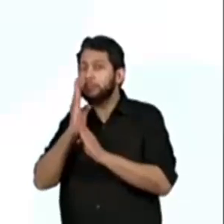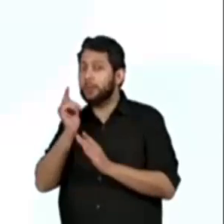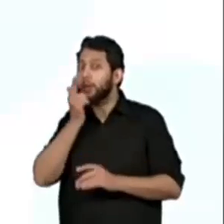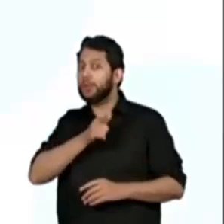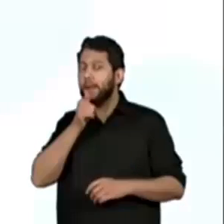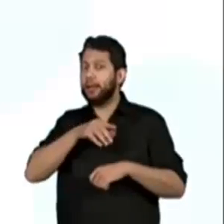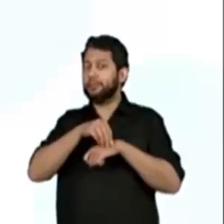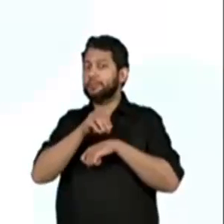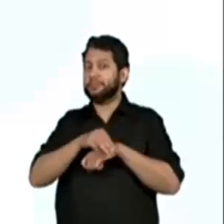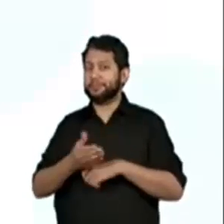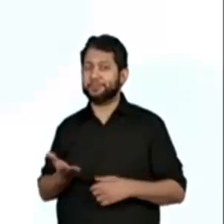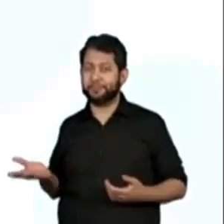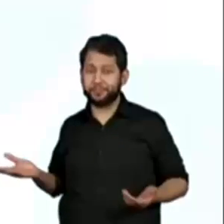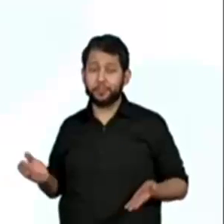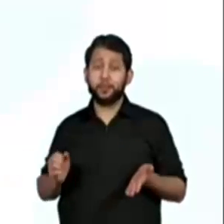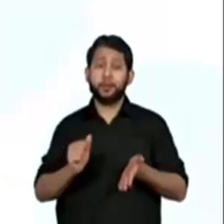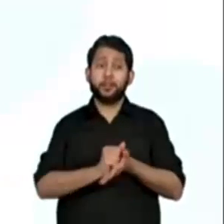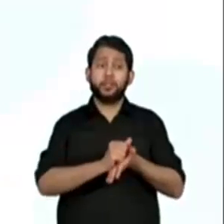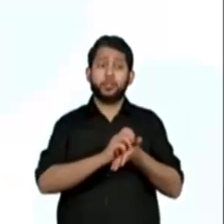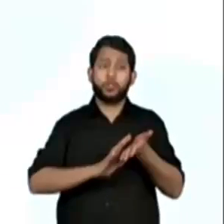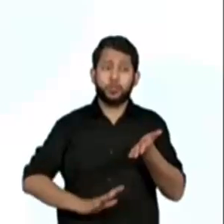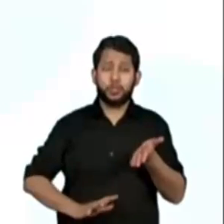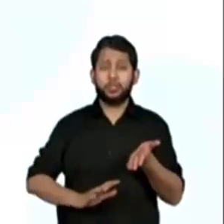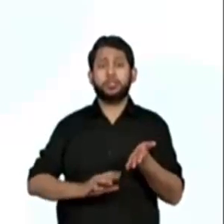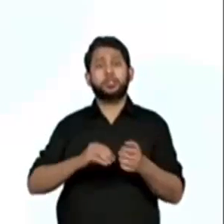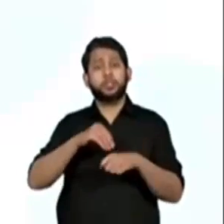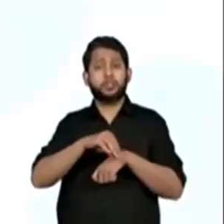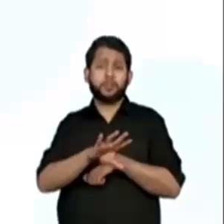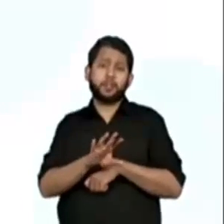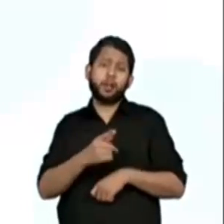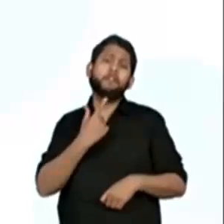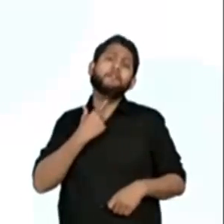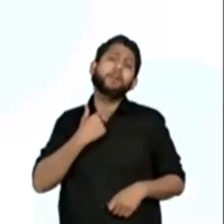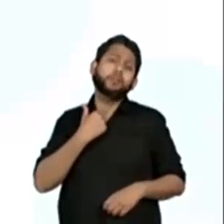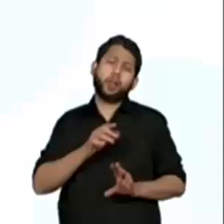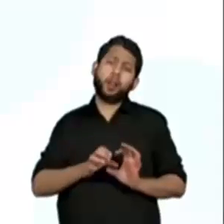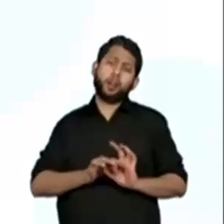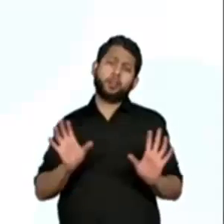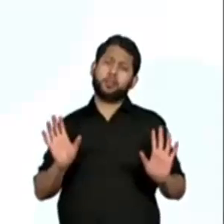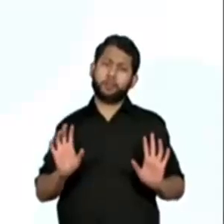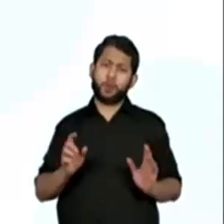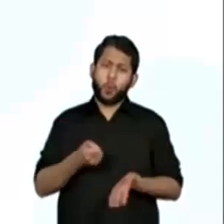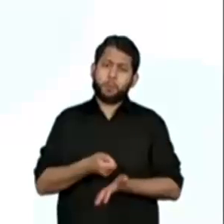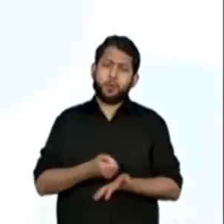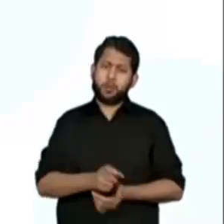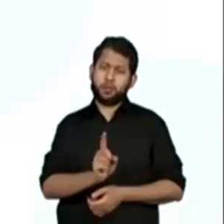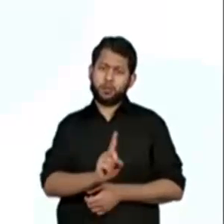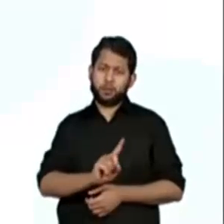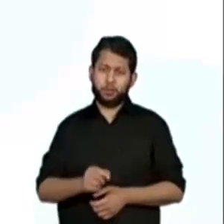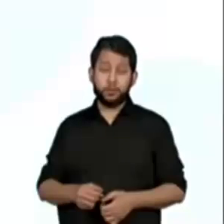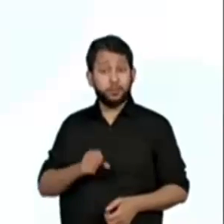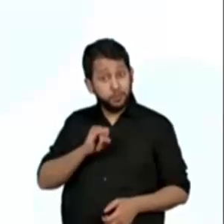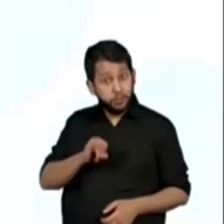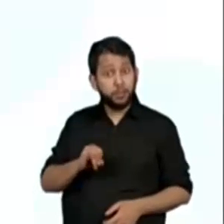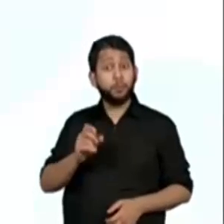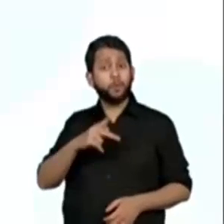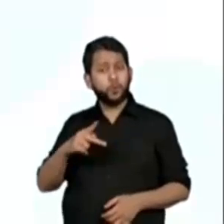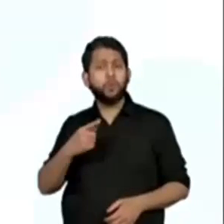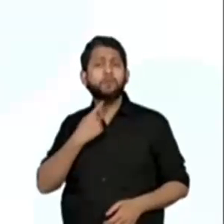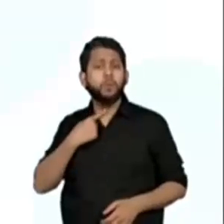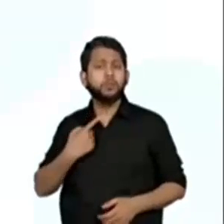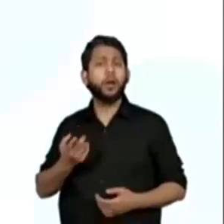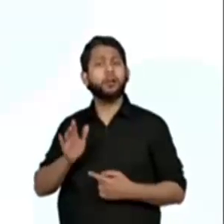E aí eu venho agora com uma sugestão de atividade que, claro, é facultativa. Se você quiser realizar, se o professor de sala de